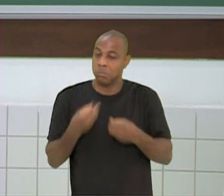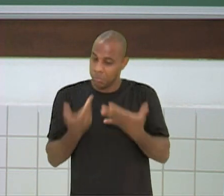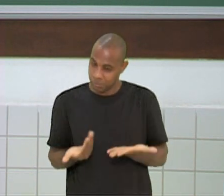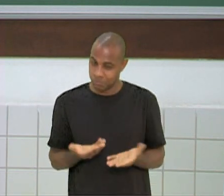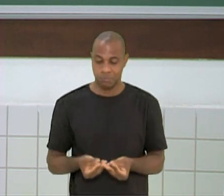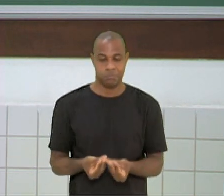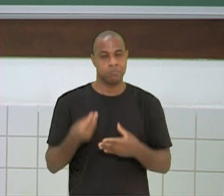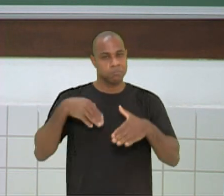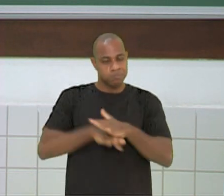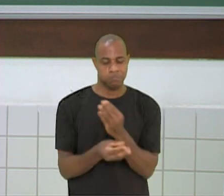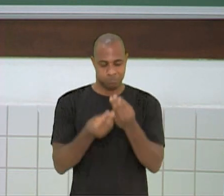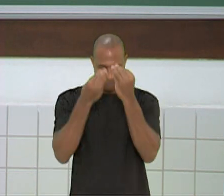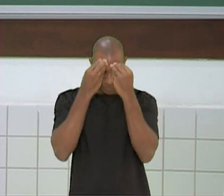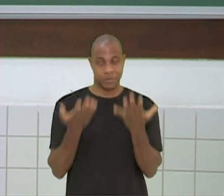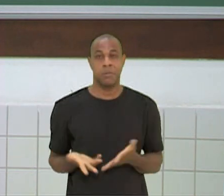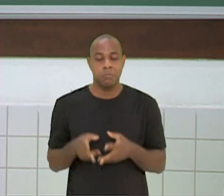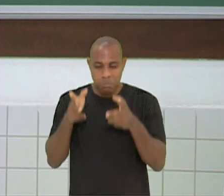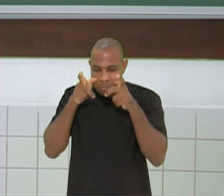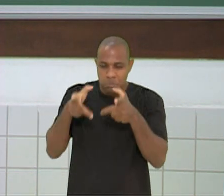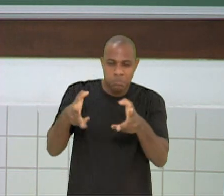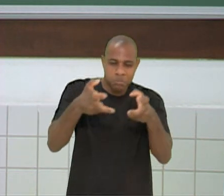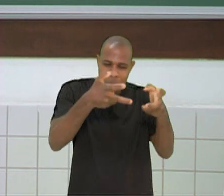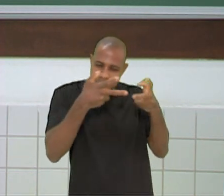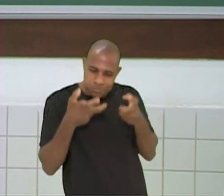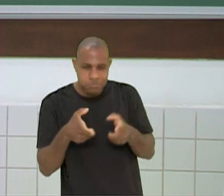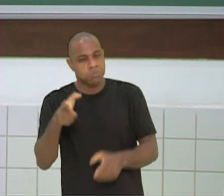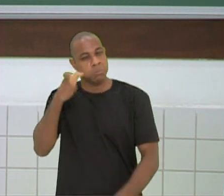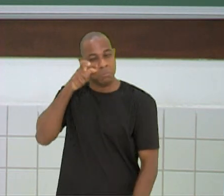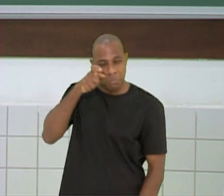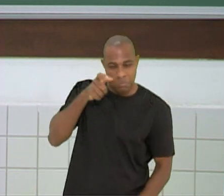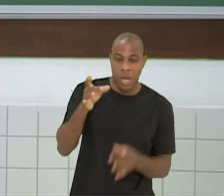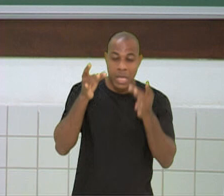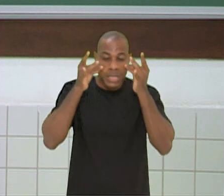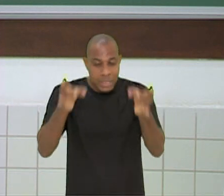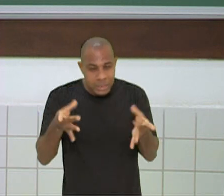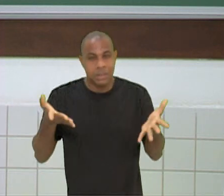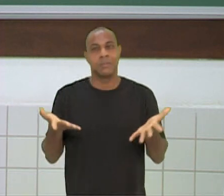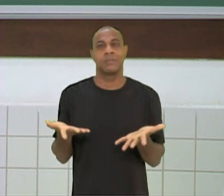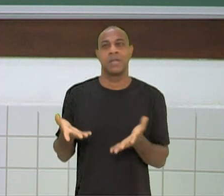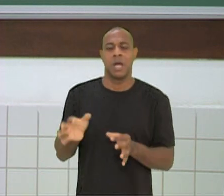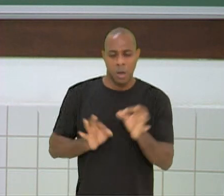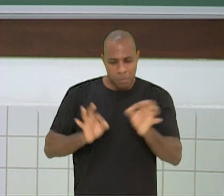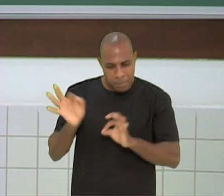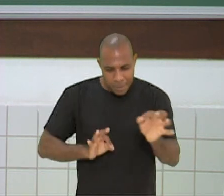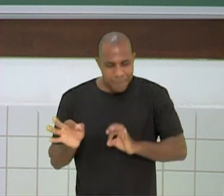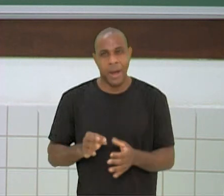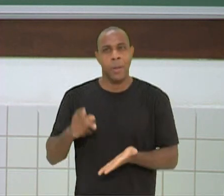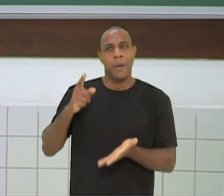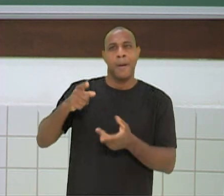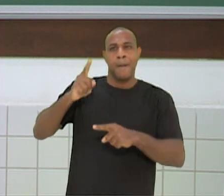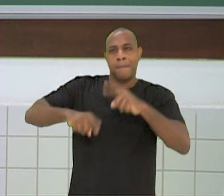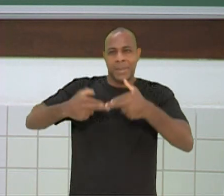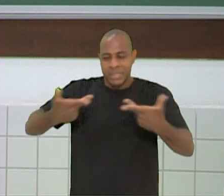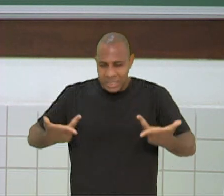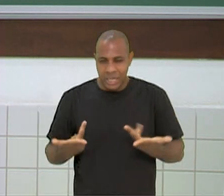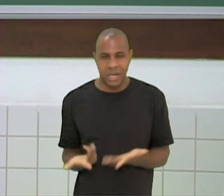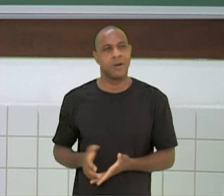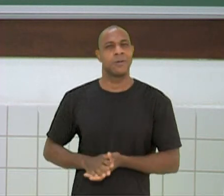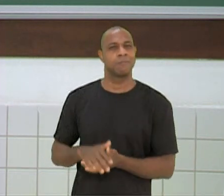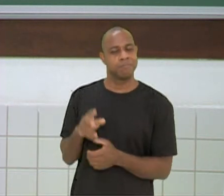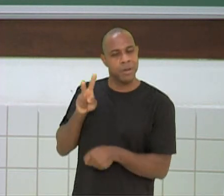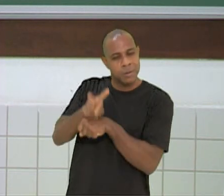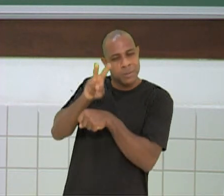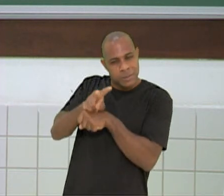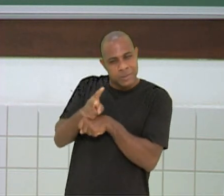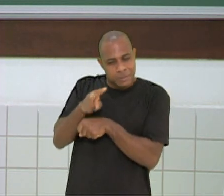aula. Presta bastante atenção, separa todo o material, separa lápis, caderno para você anotar, vai ter